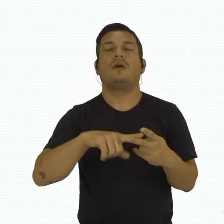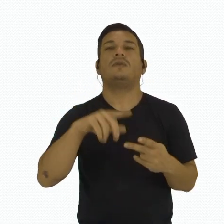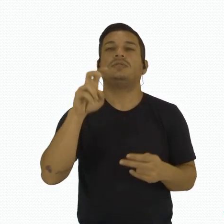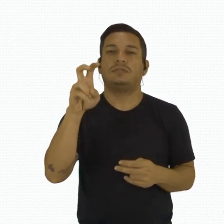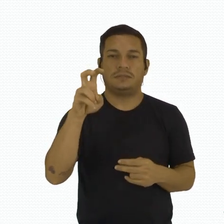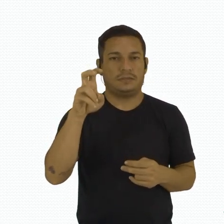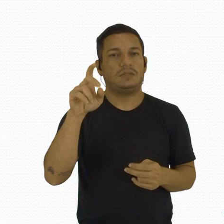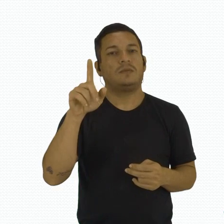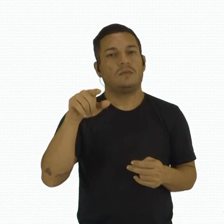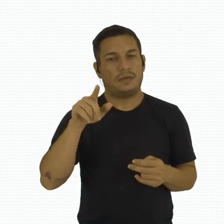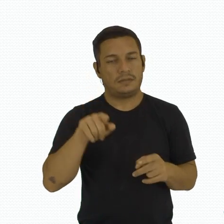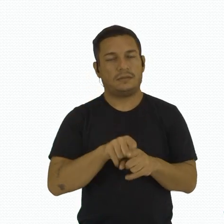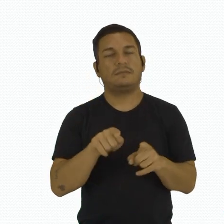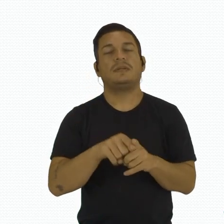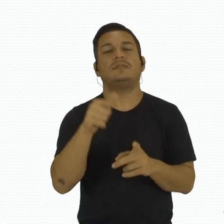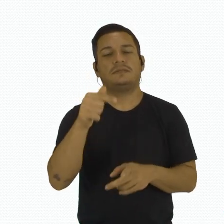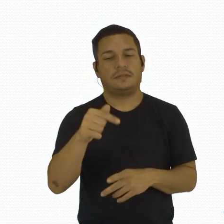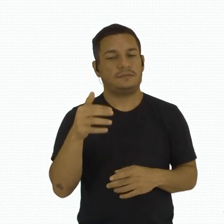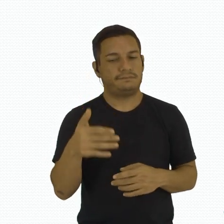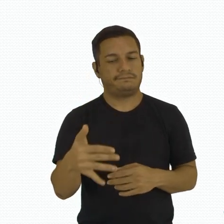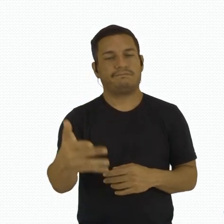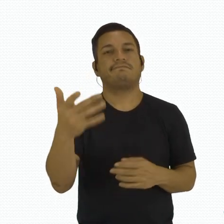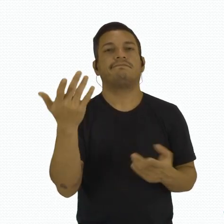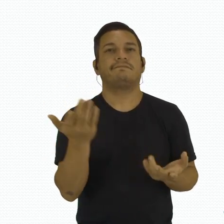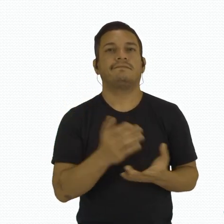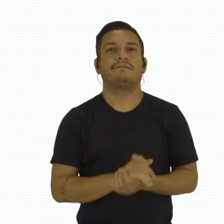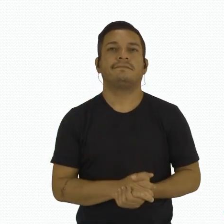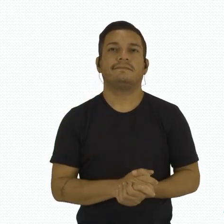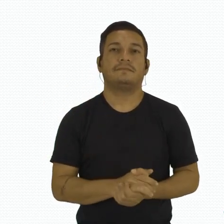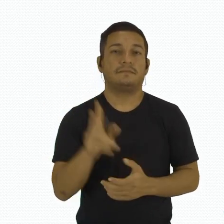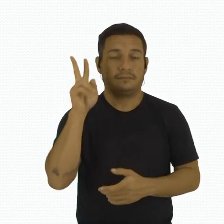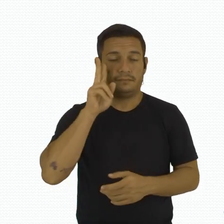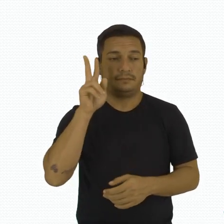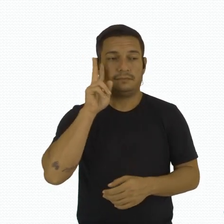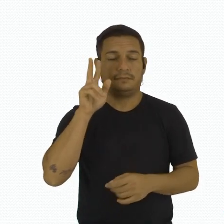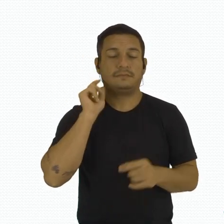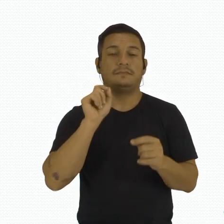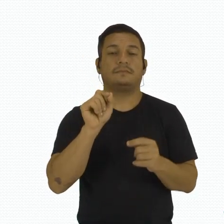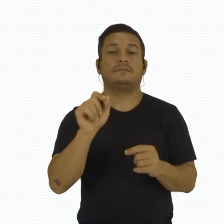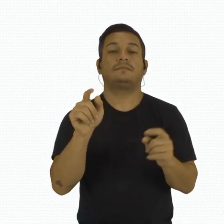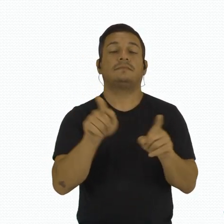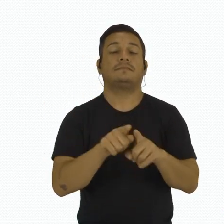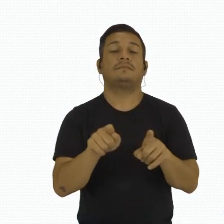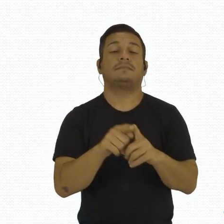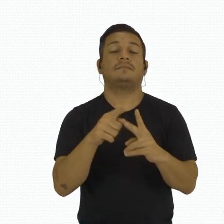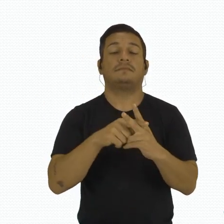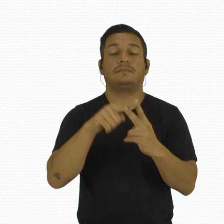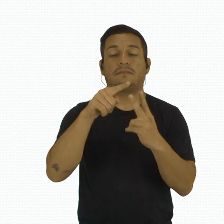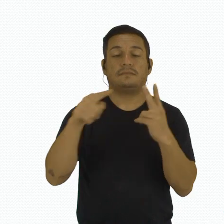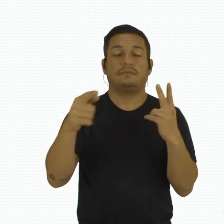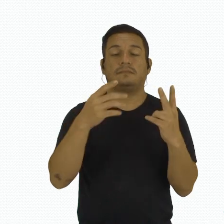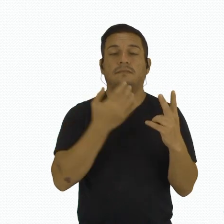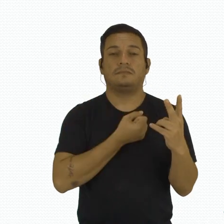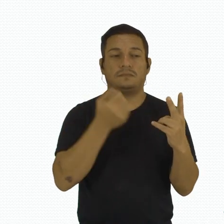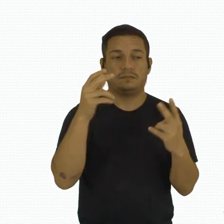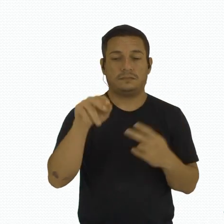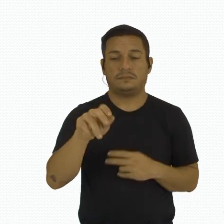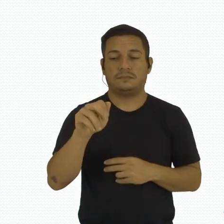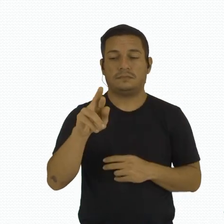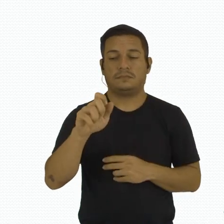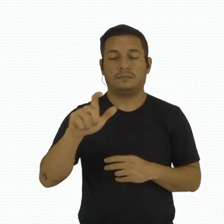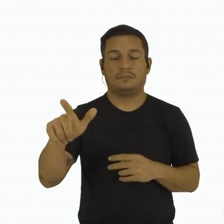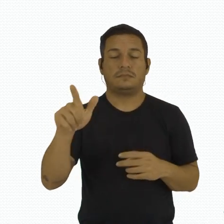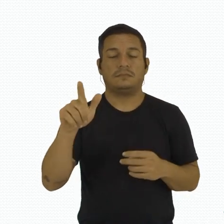a raiz quadrada de 7 e assim por diante, certo? Lembrando que quando a raiz quadrada de um número natural